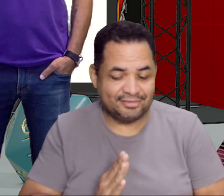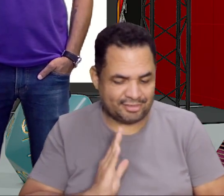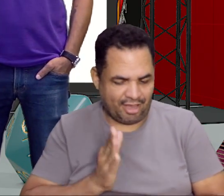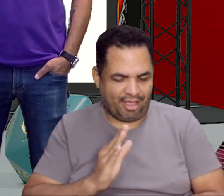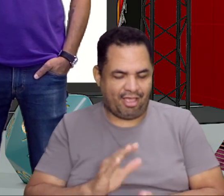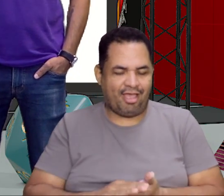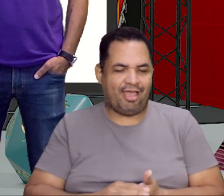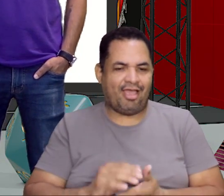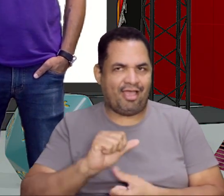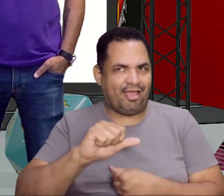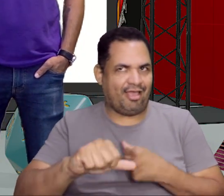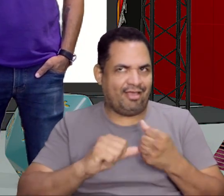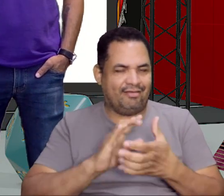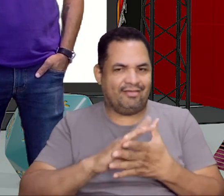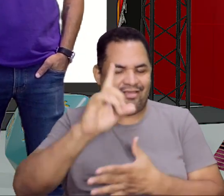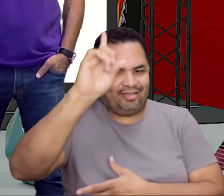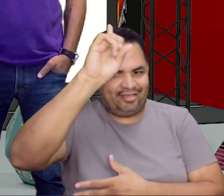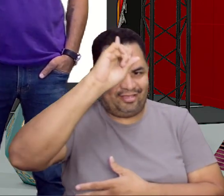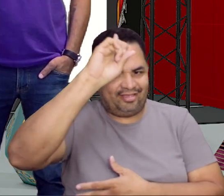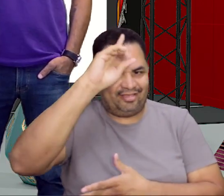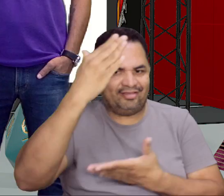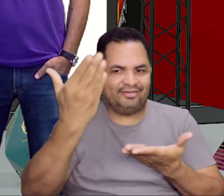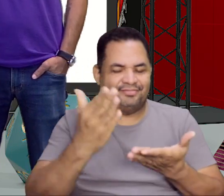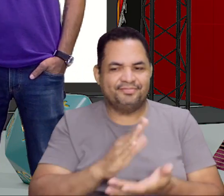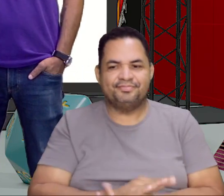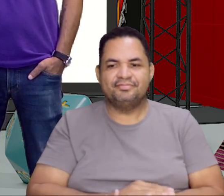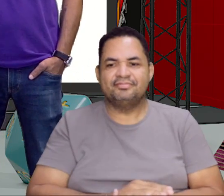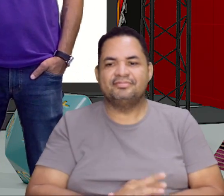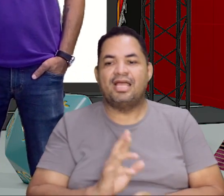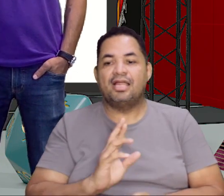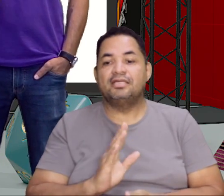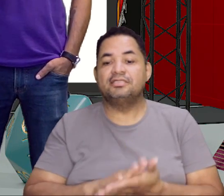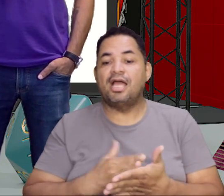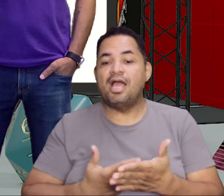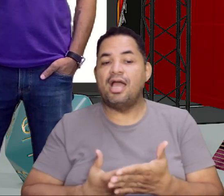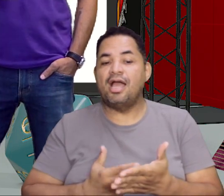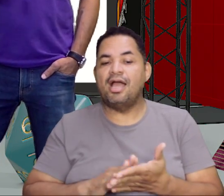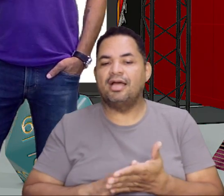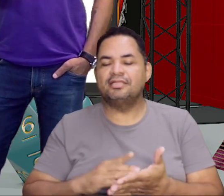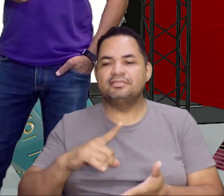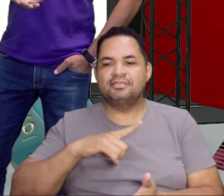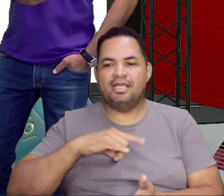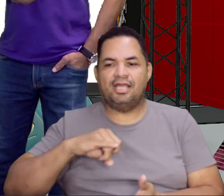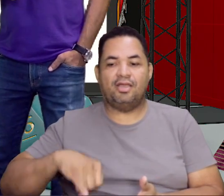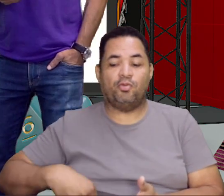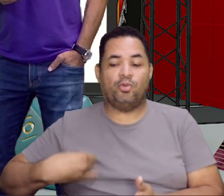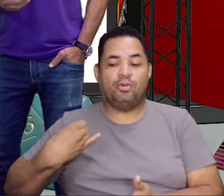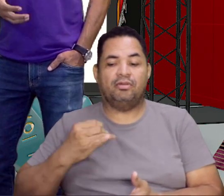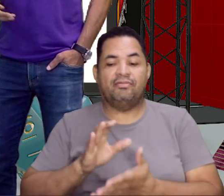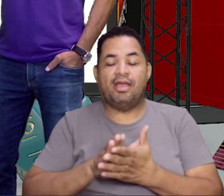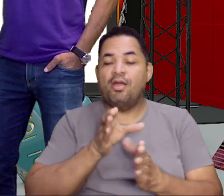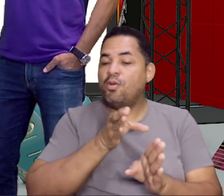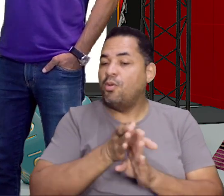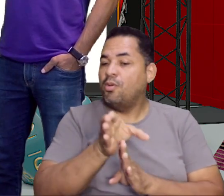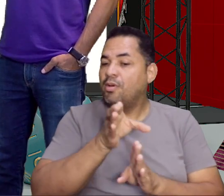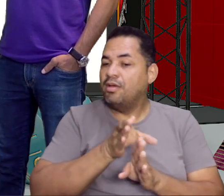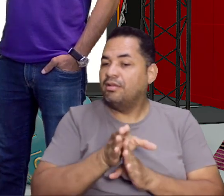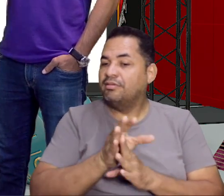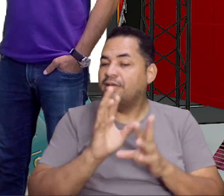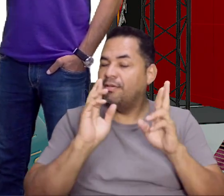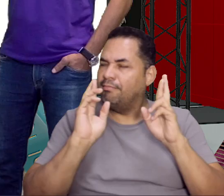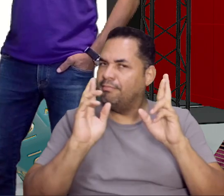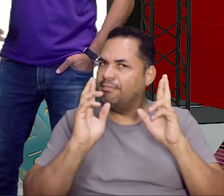né E aí depois vocês Conversem tá com quem já passou dos 18 que ele vai te dar algumas orientações por exemplo é uma